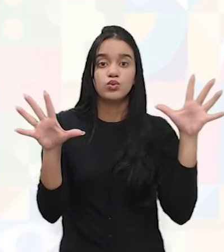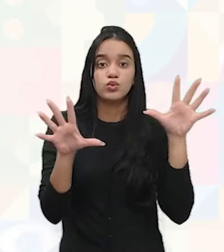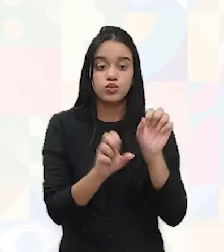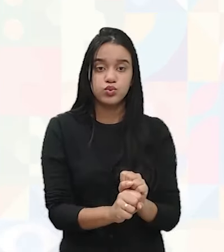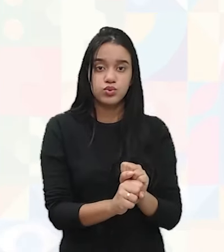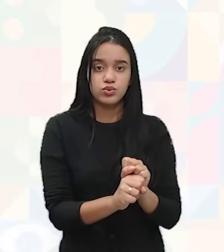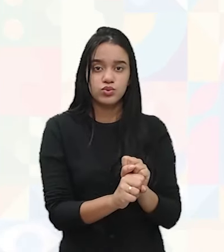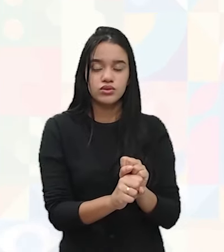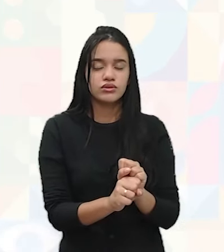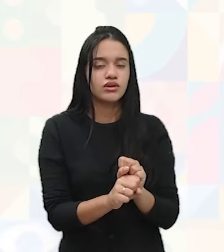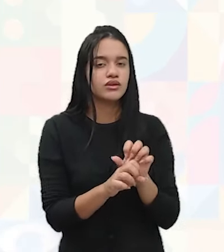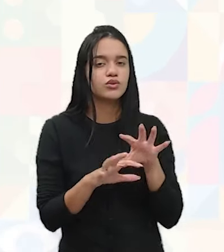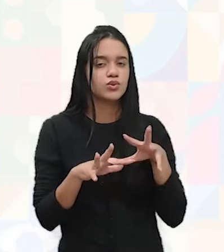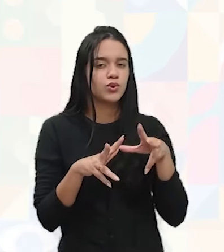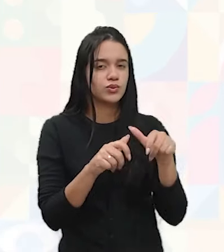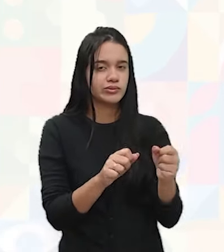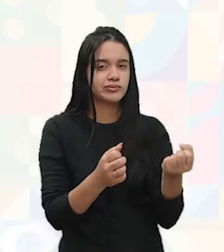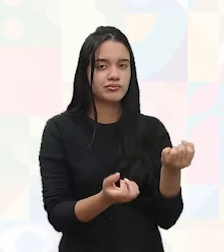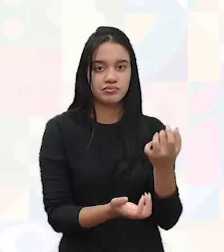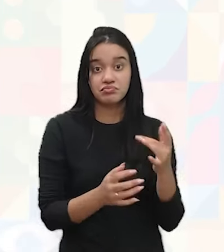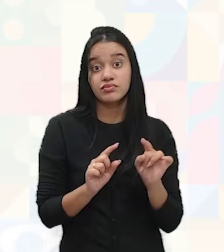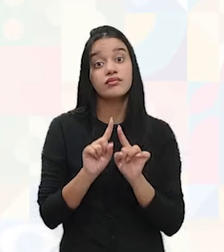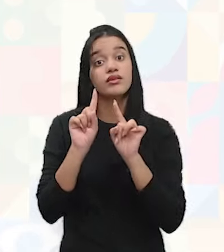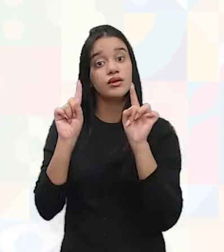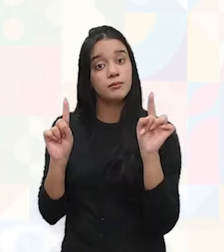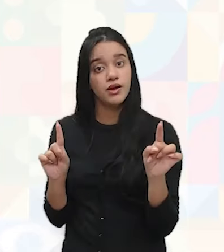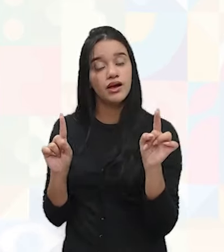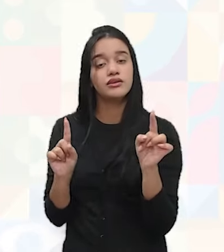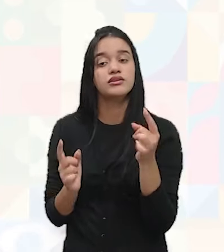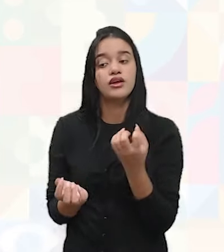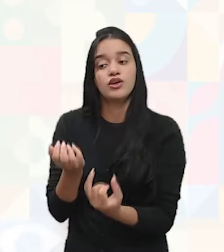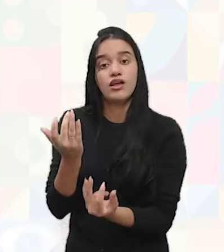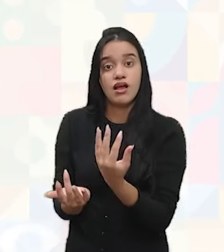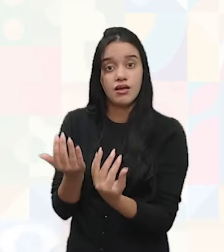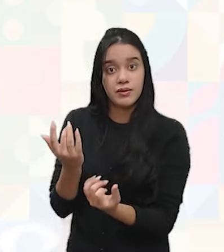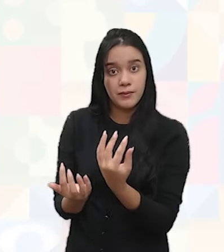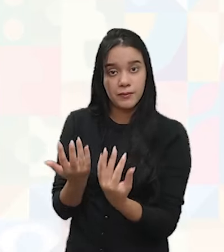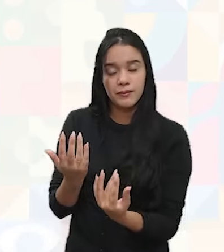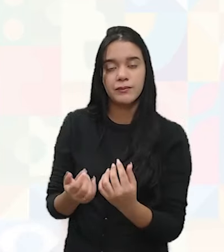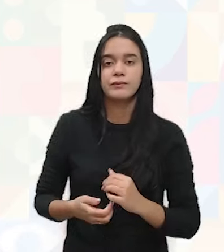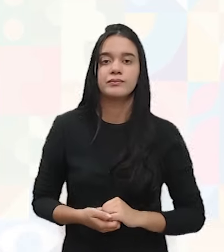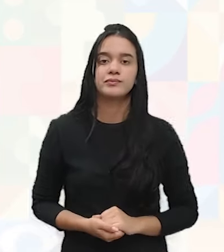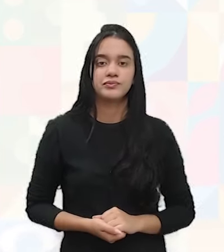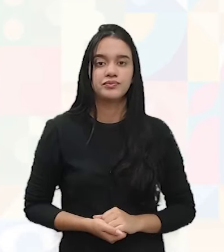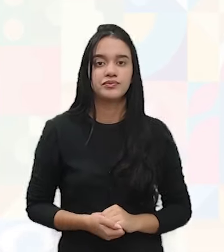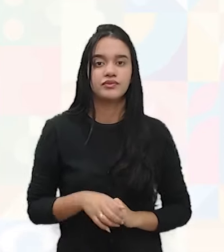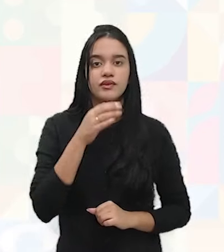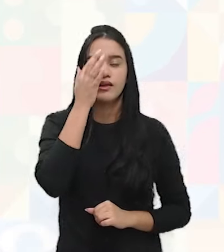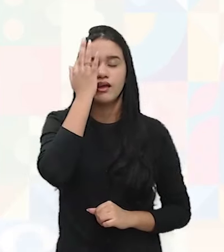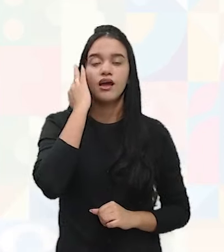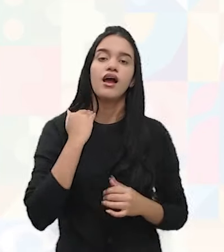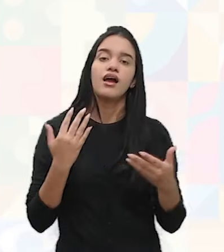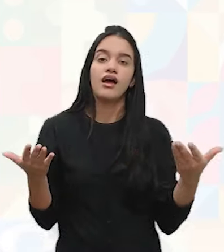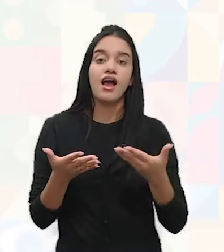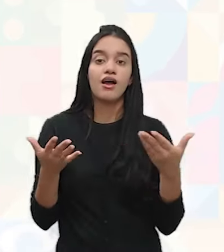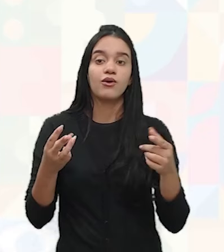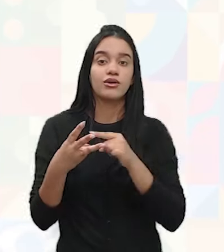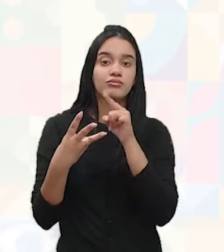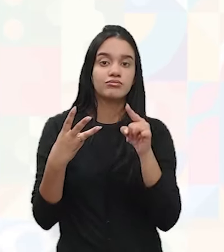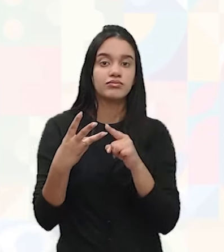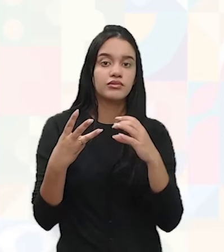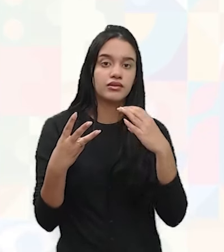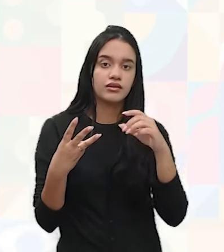ter consumido todo aquele combustível porém só queimando na superfície o incêndio de classe C são